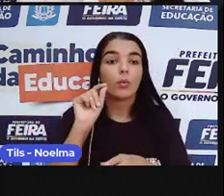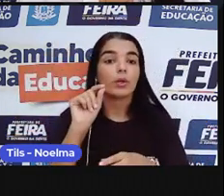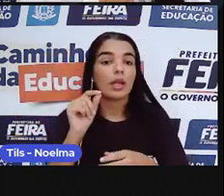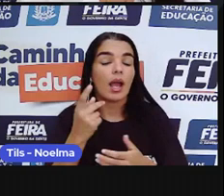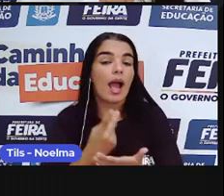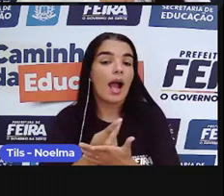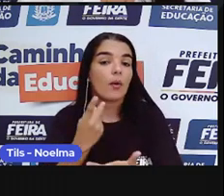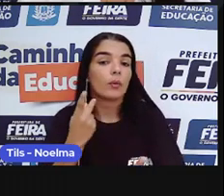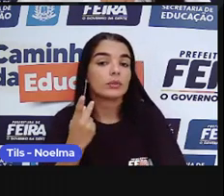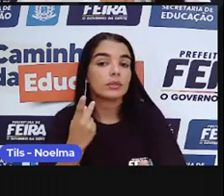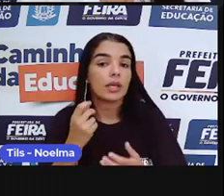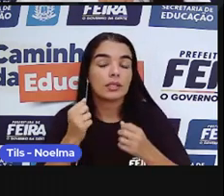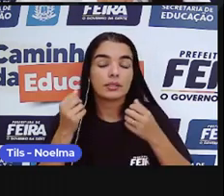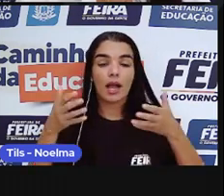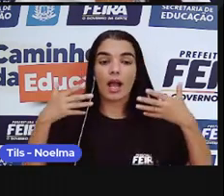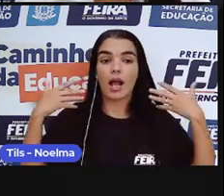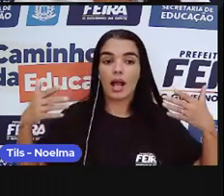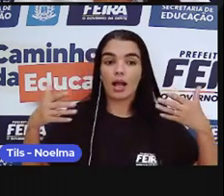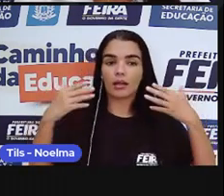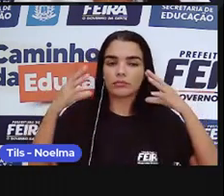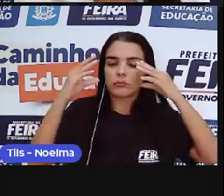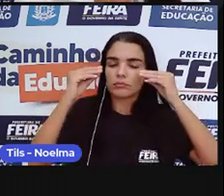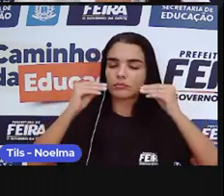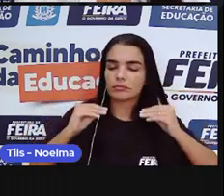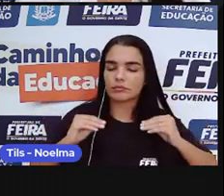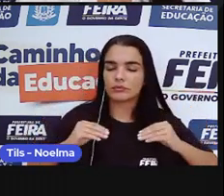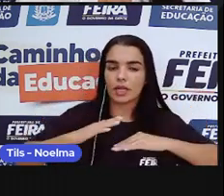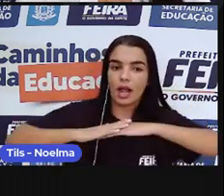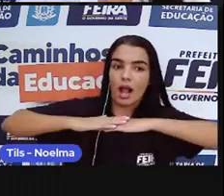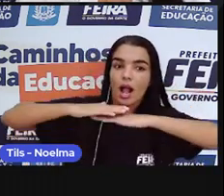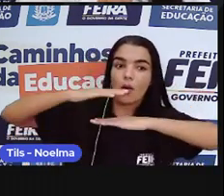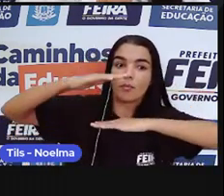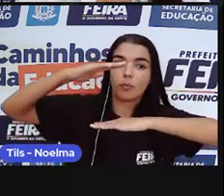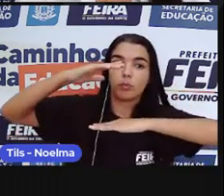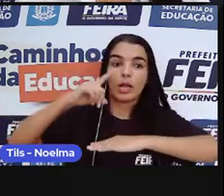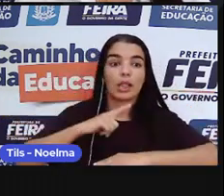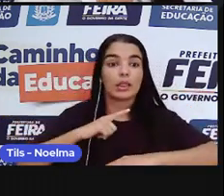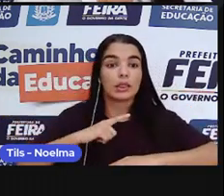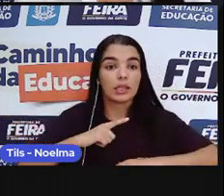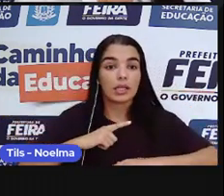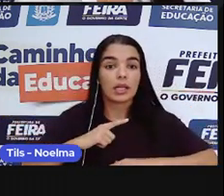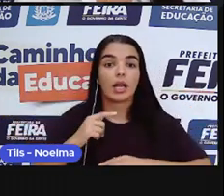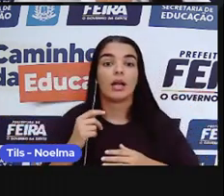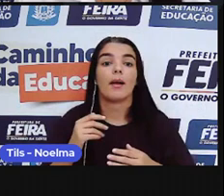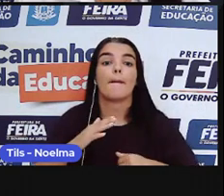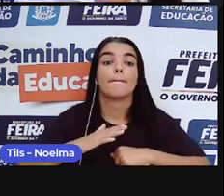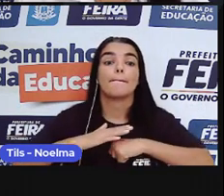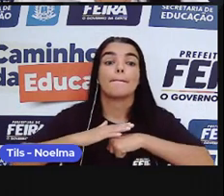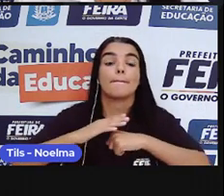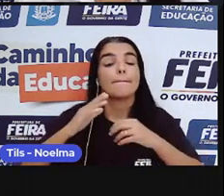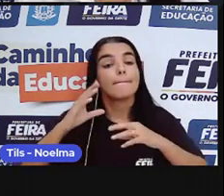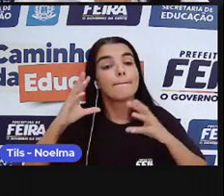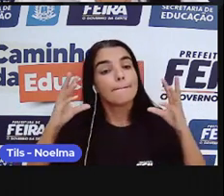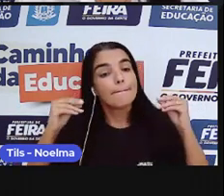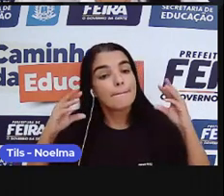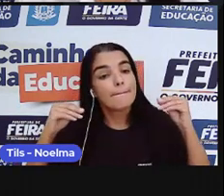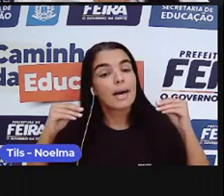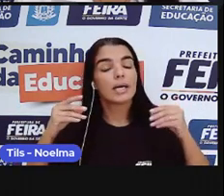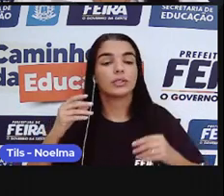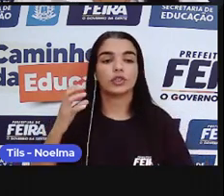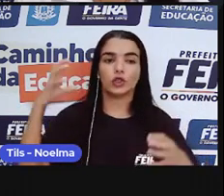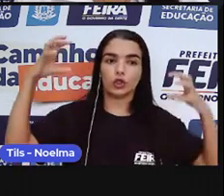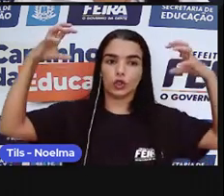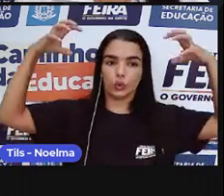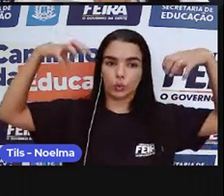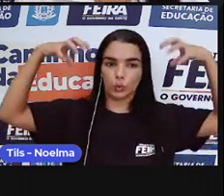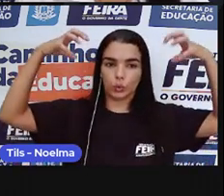que a umidade aumente, né? E tenha também aí maior quantidade de